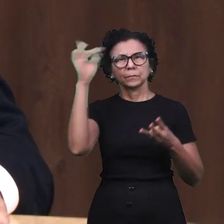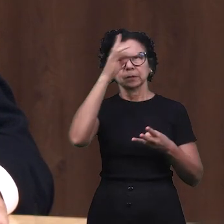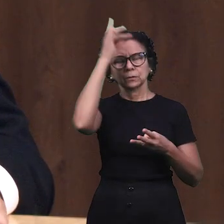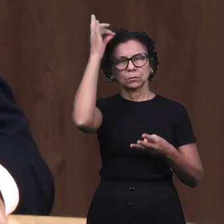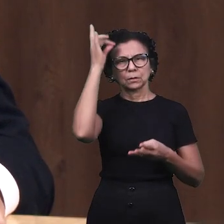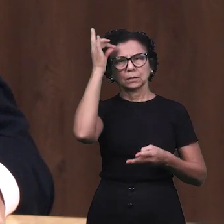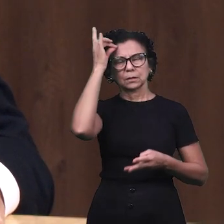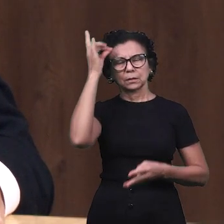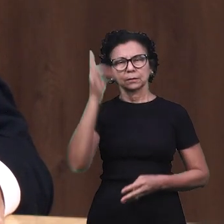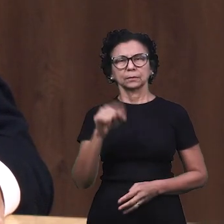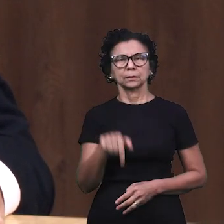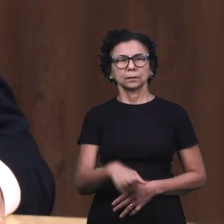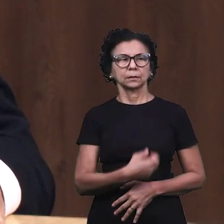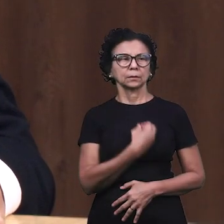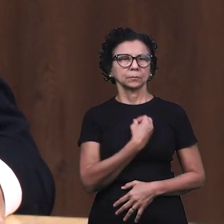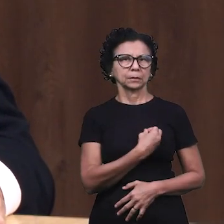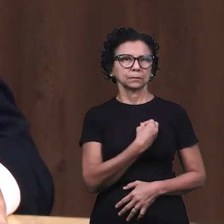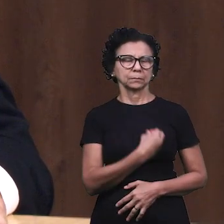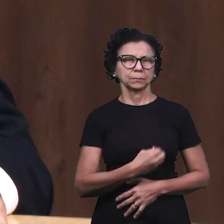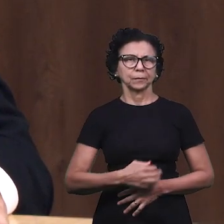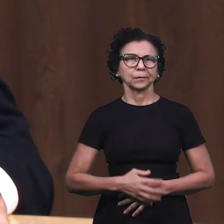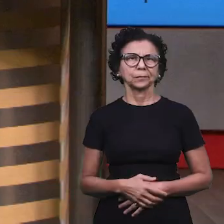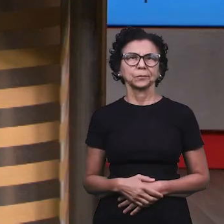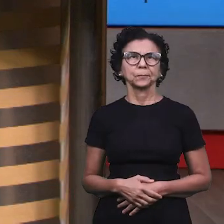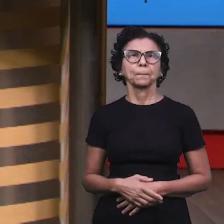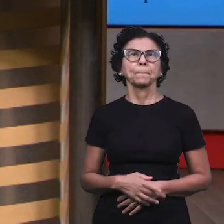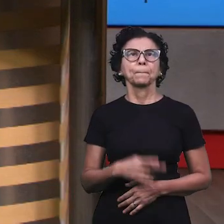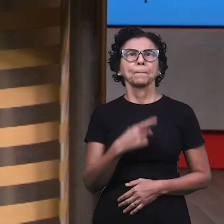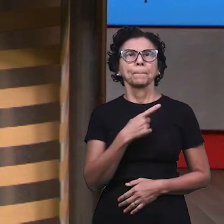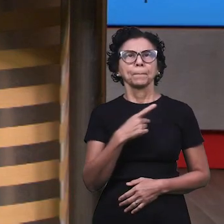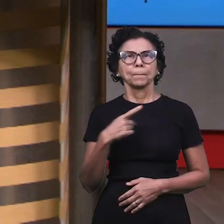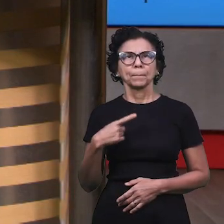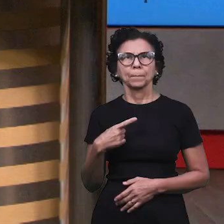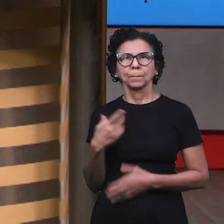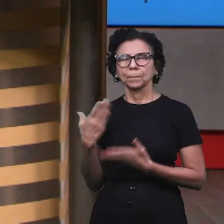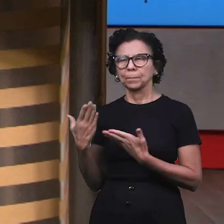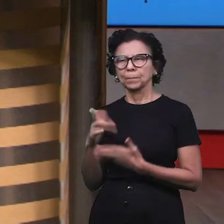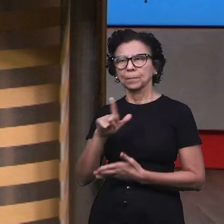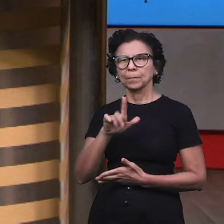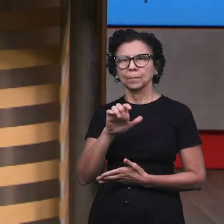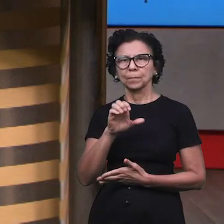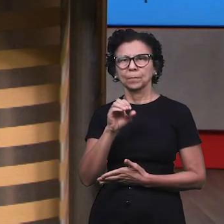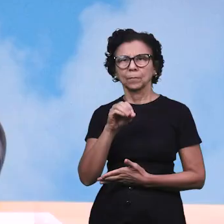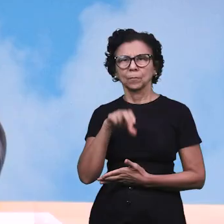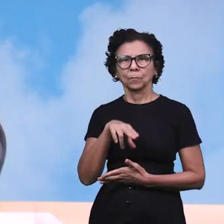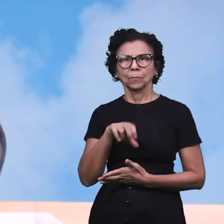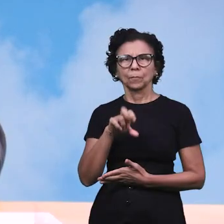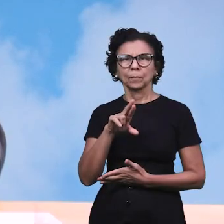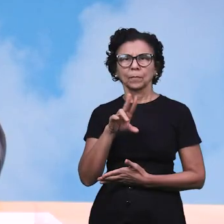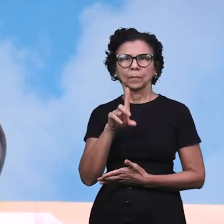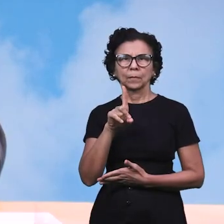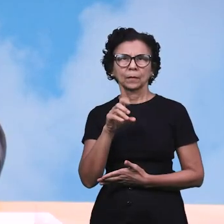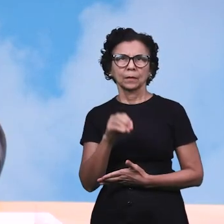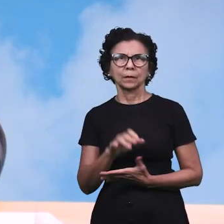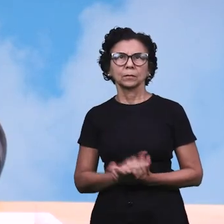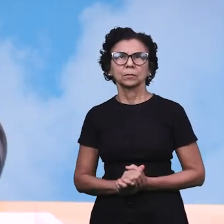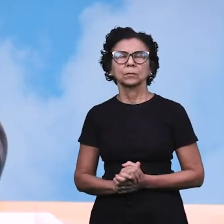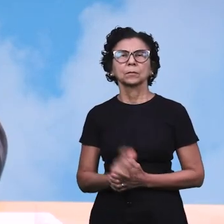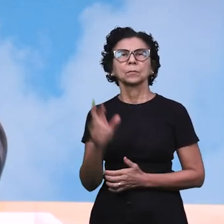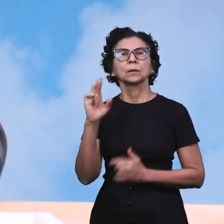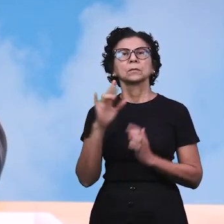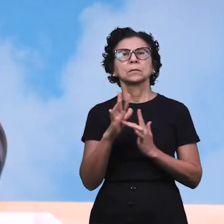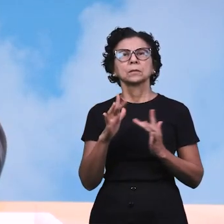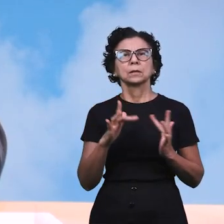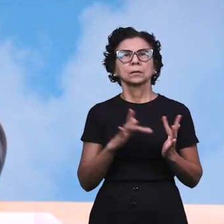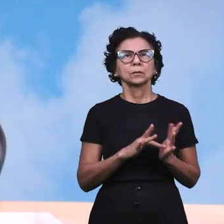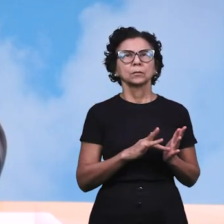participando deste programa também, nosso querido pastor Leonardo. A paz do Senhor, pastor Leonardo. A paz do Senhor, pastor Luciano. A